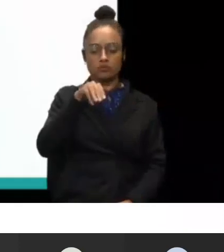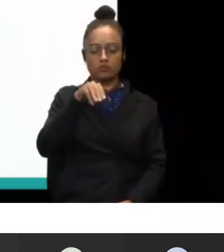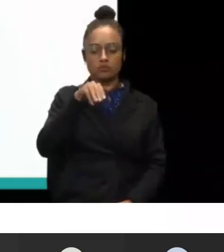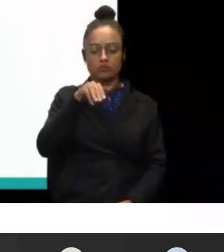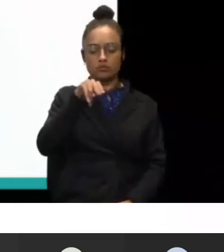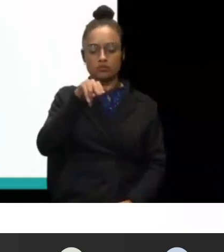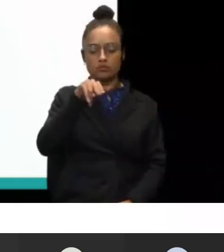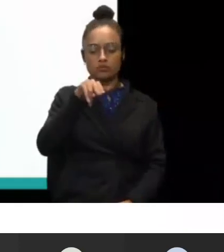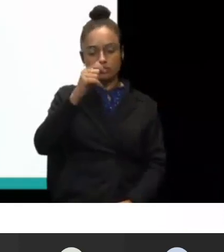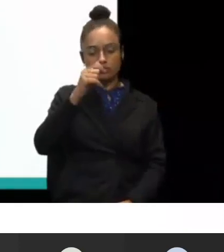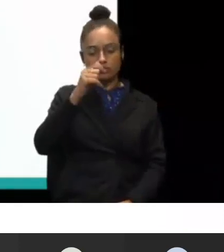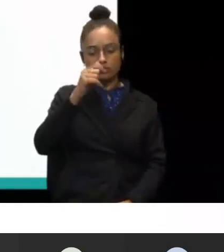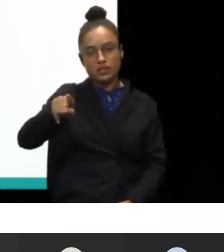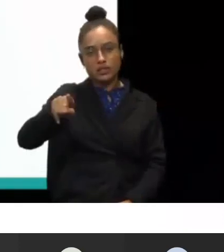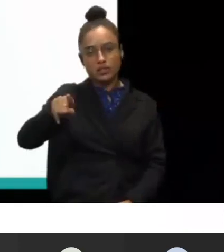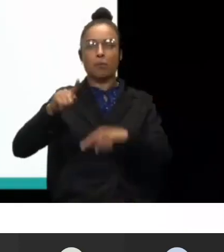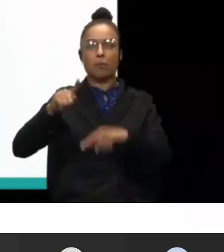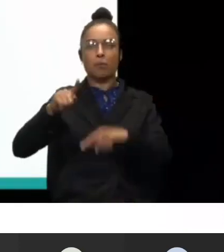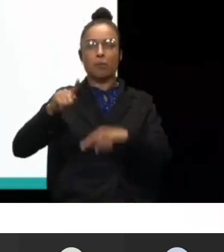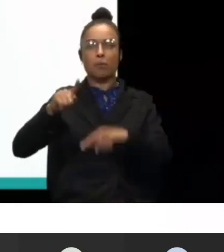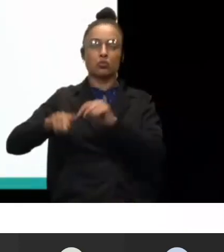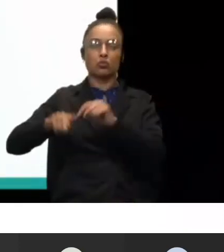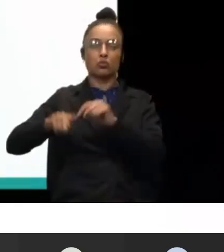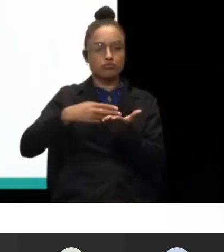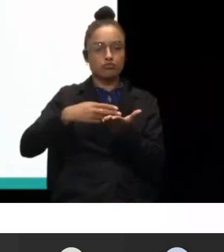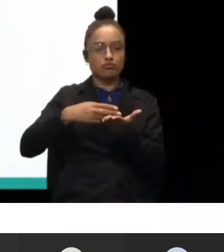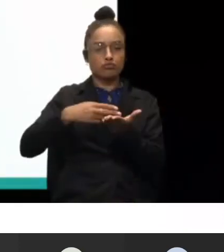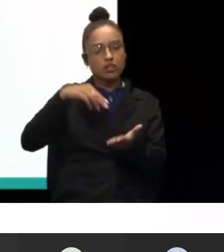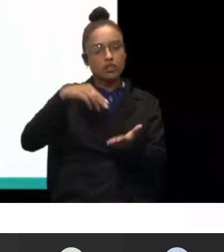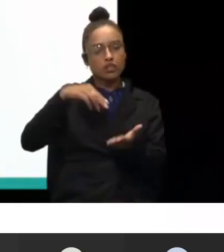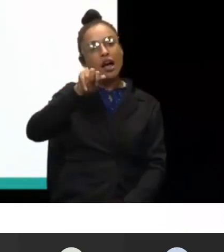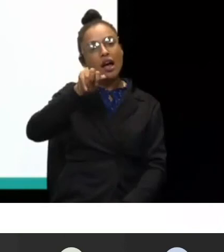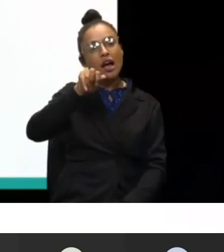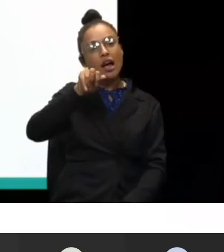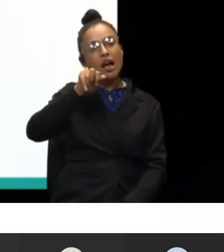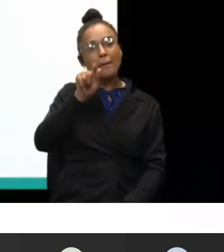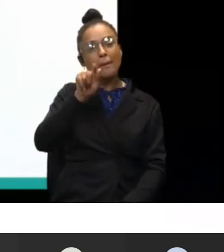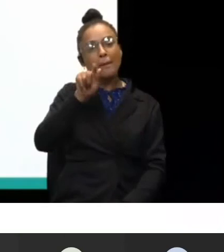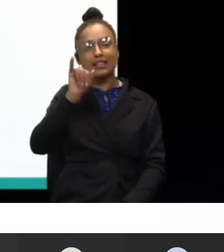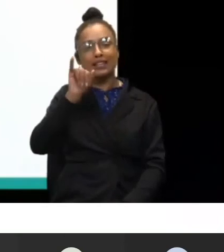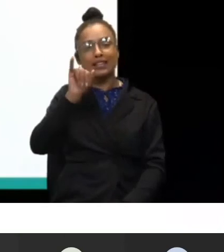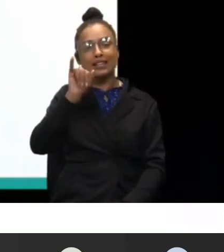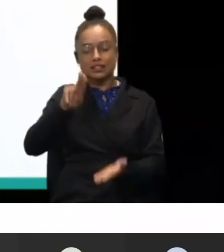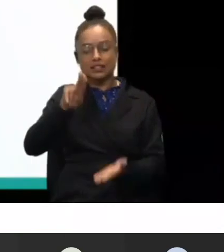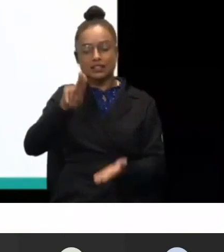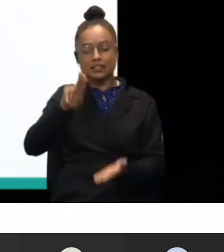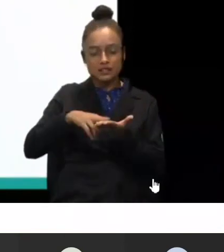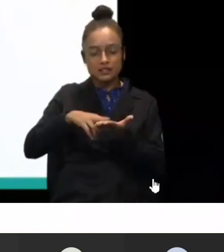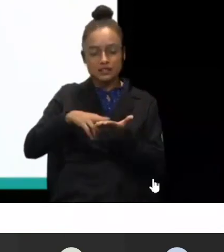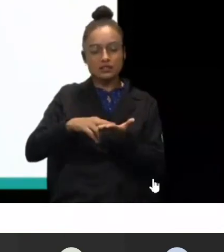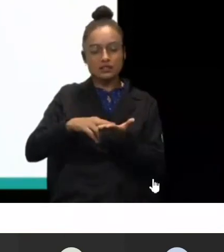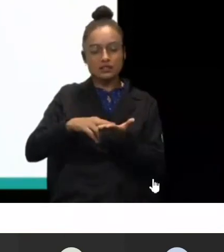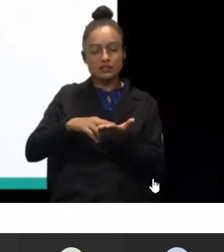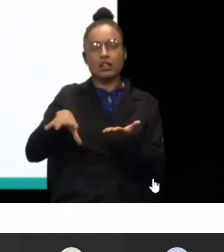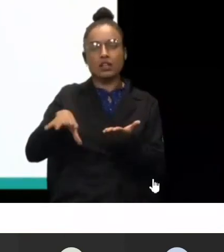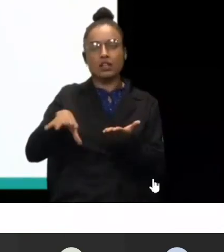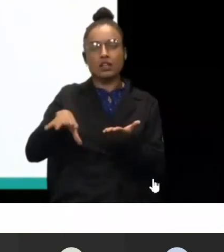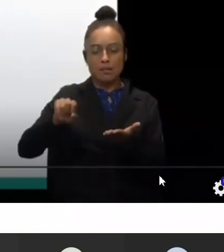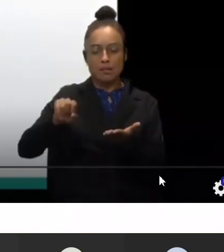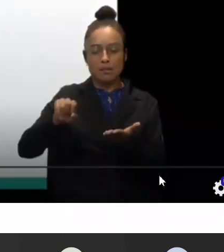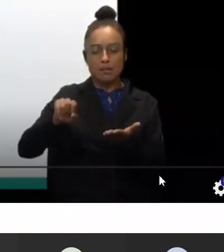a amostra que nós utilizaremos como fonte de lipídios para a determinação de gordura é a margarina. A